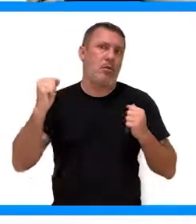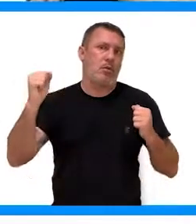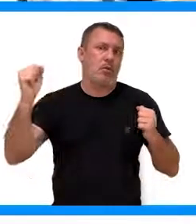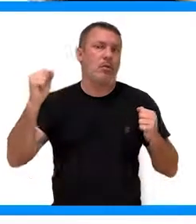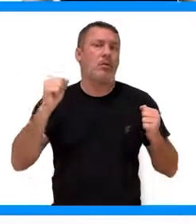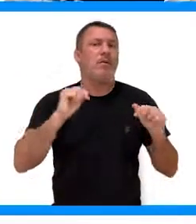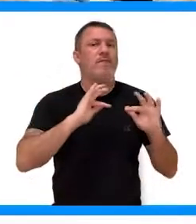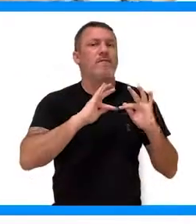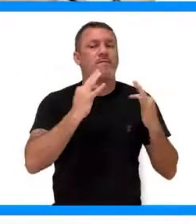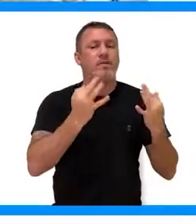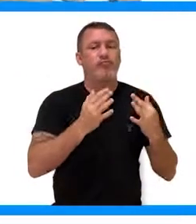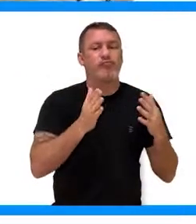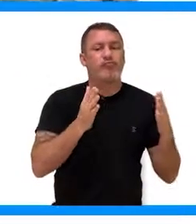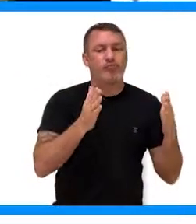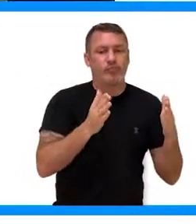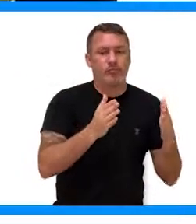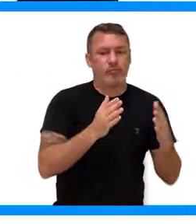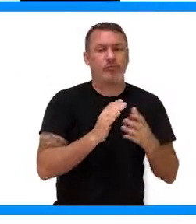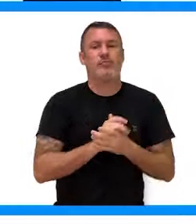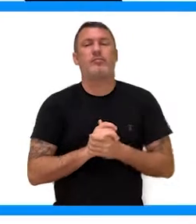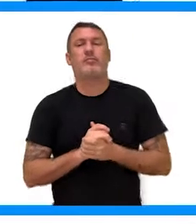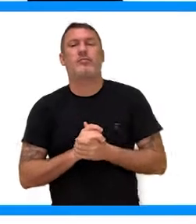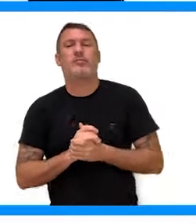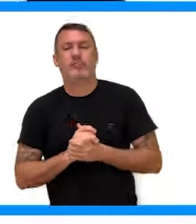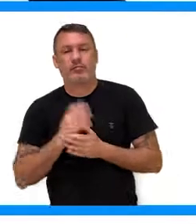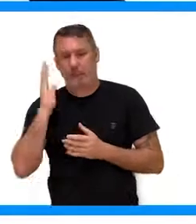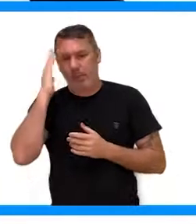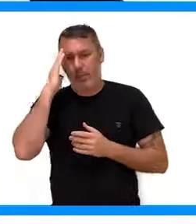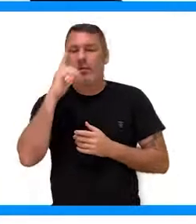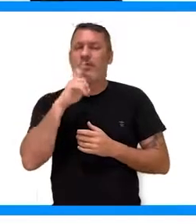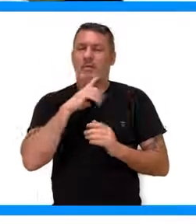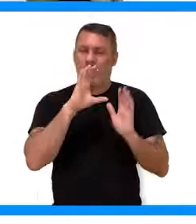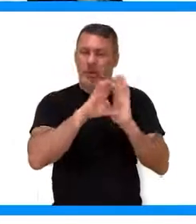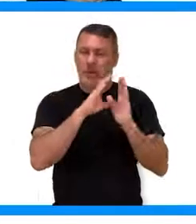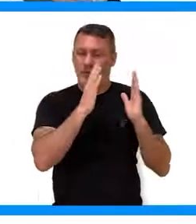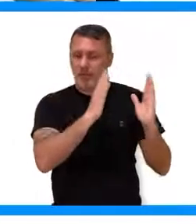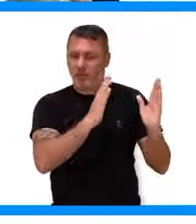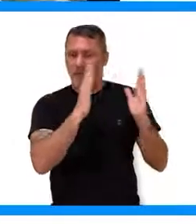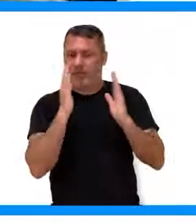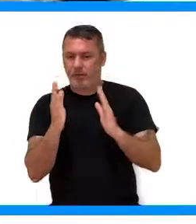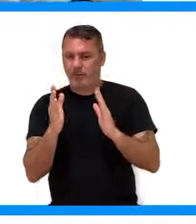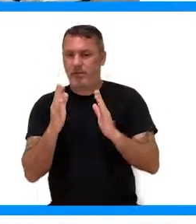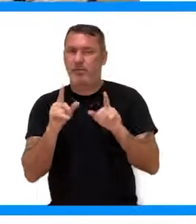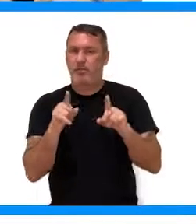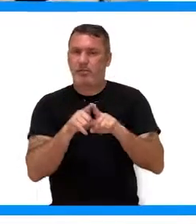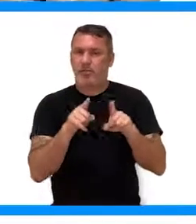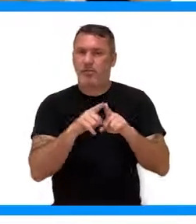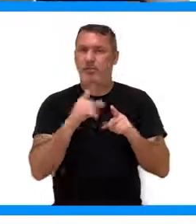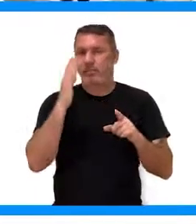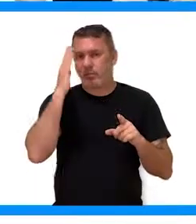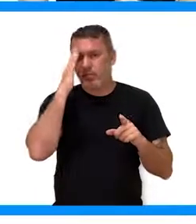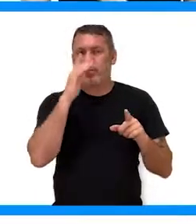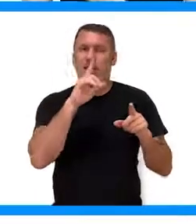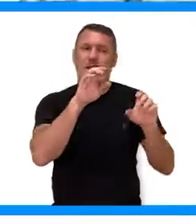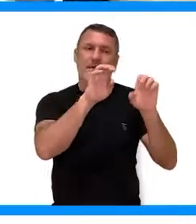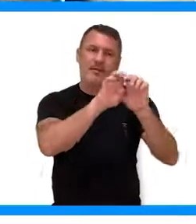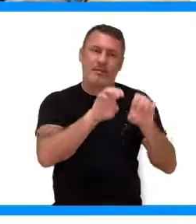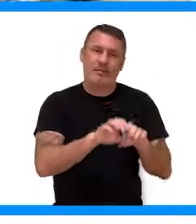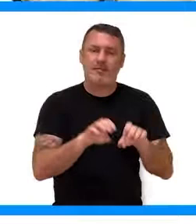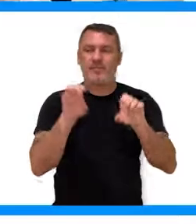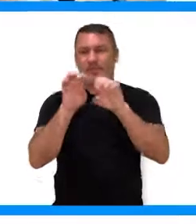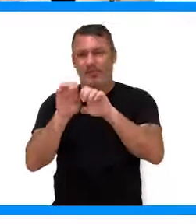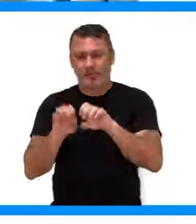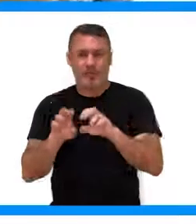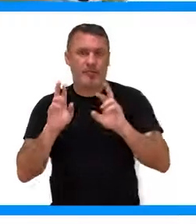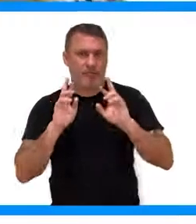aqui um outro termo para a agricultura familiar, os minifúndios, que nós já definimos aqui, conforme a classificação e a definição